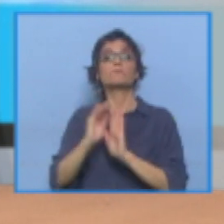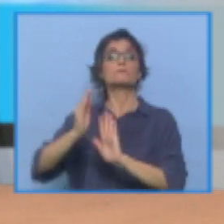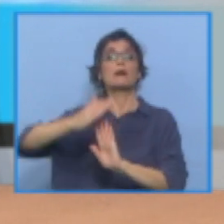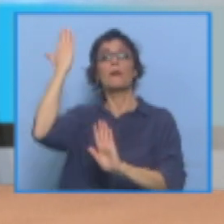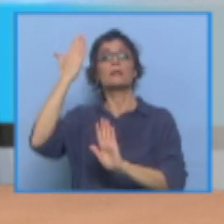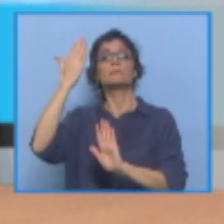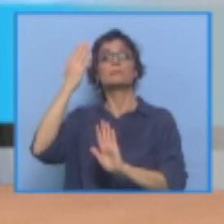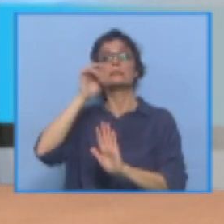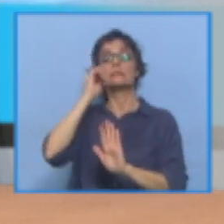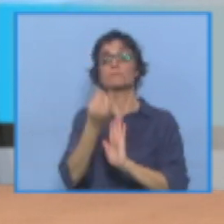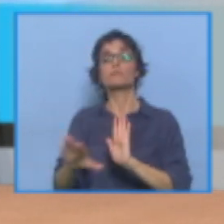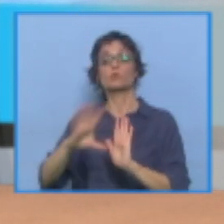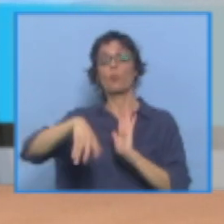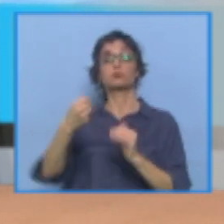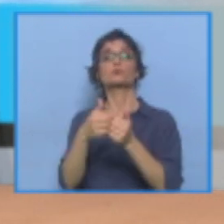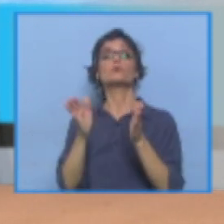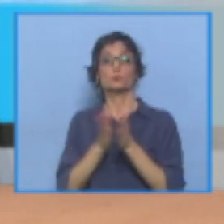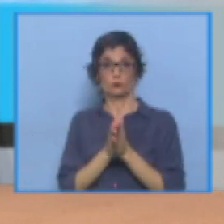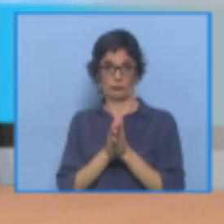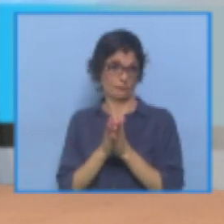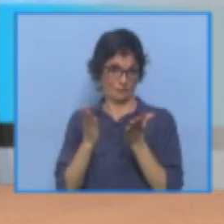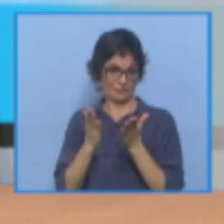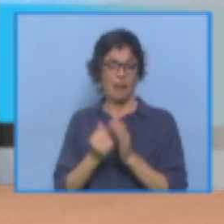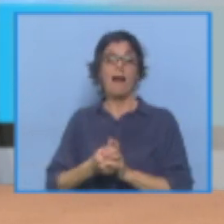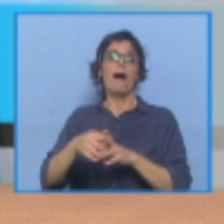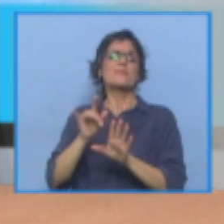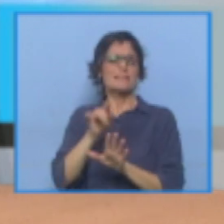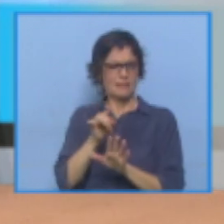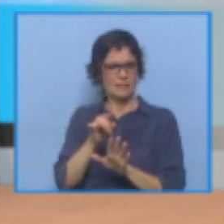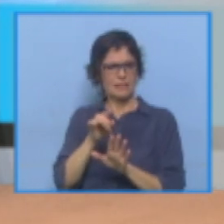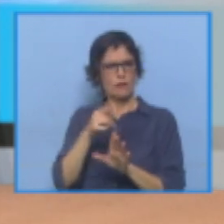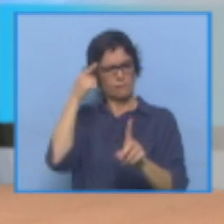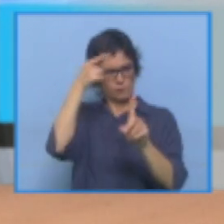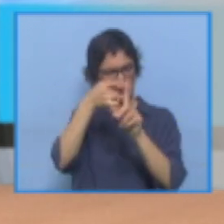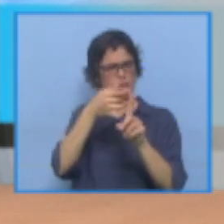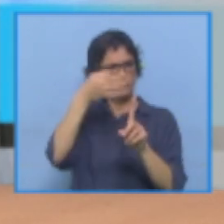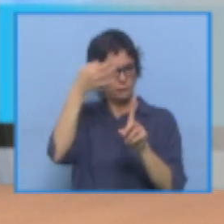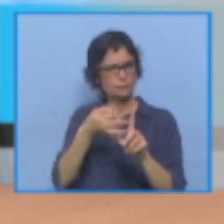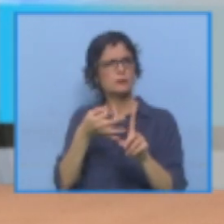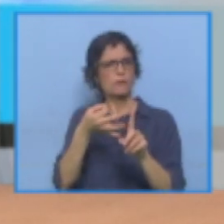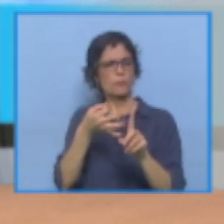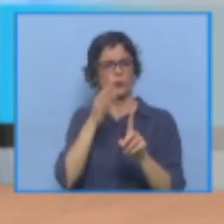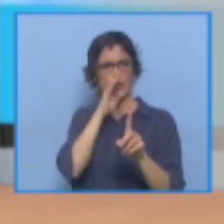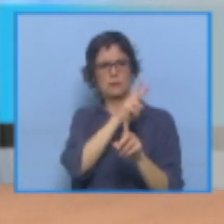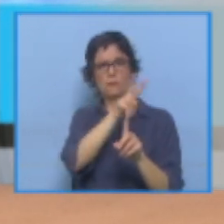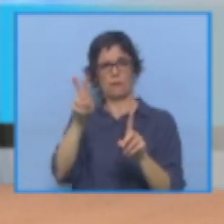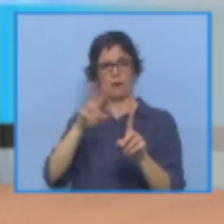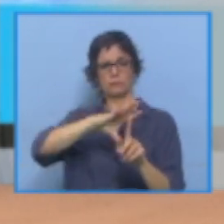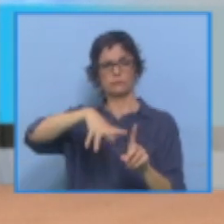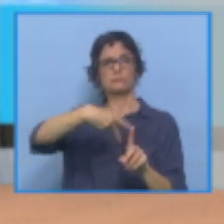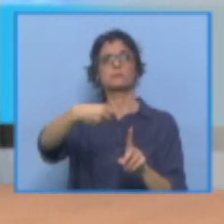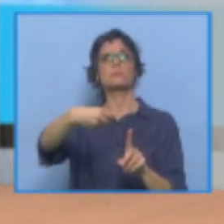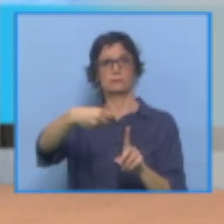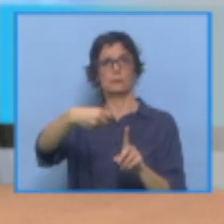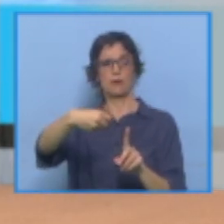aqui uma intenção nobre, que é de olhando para a realidade global, assumir que nada